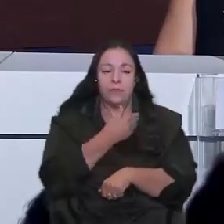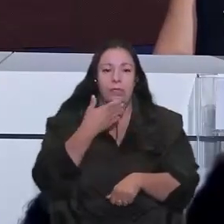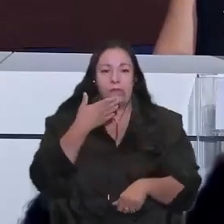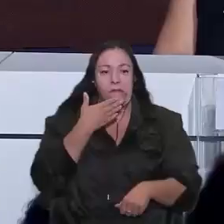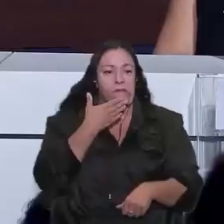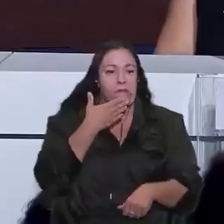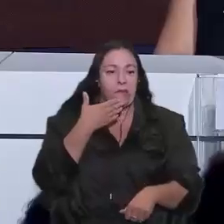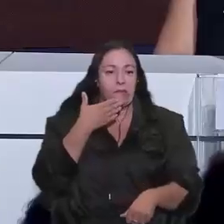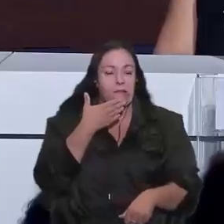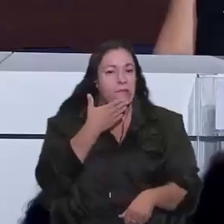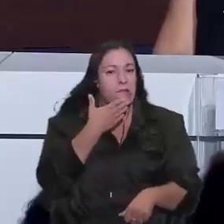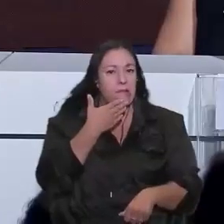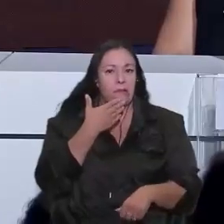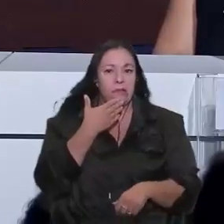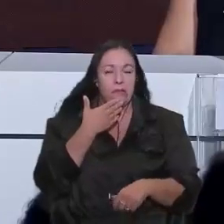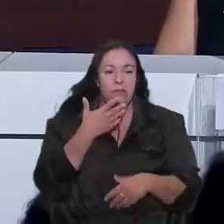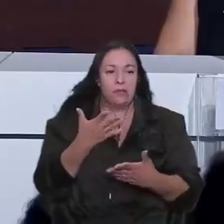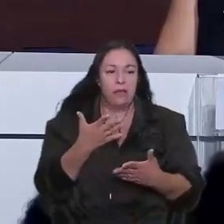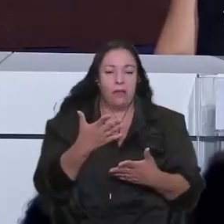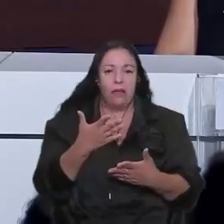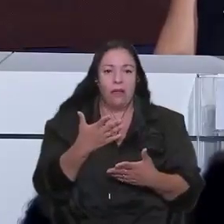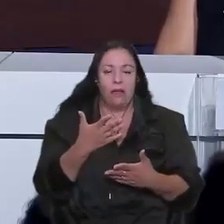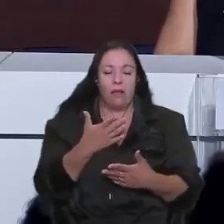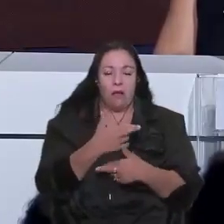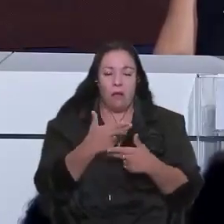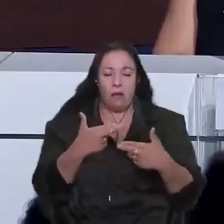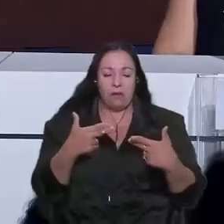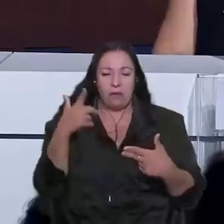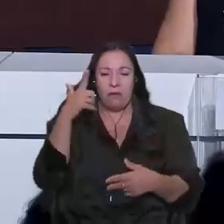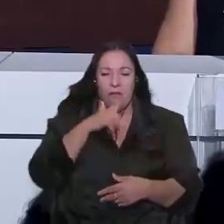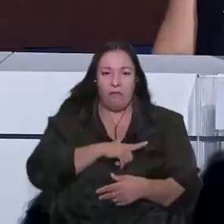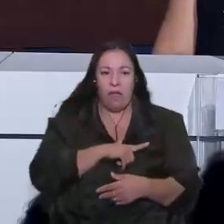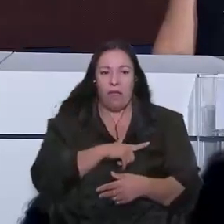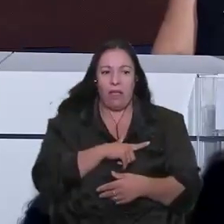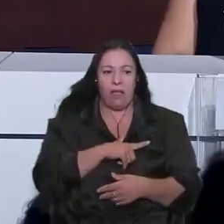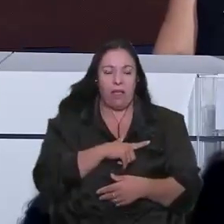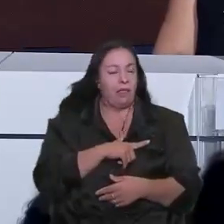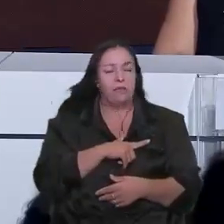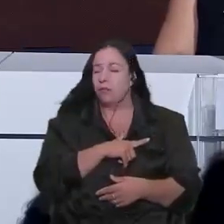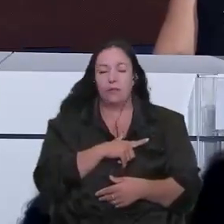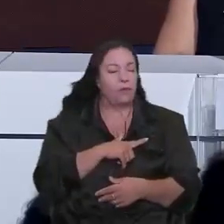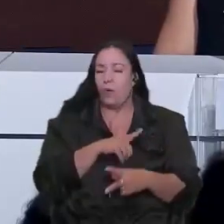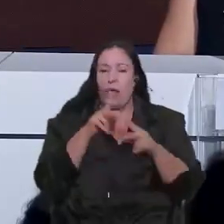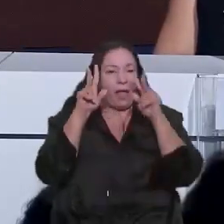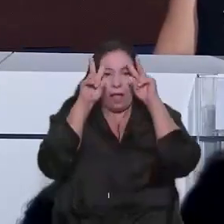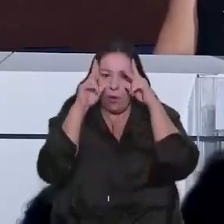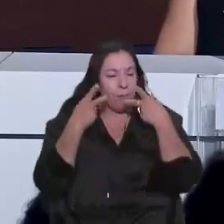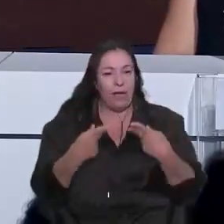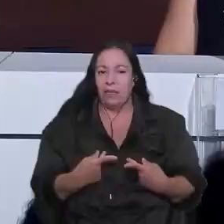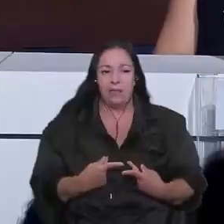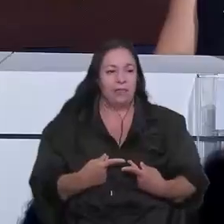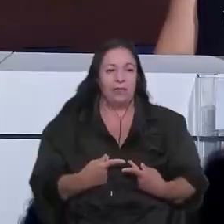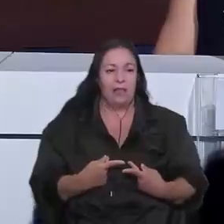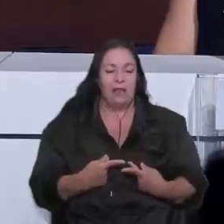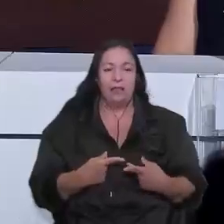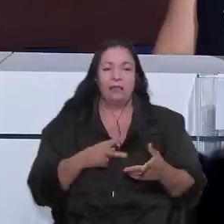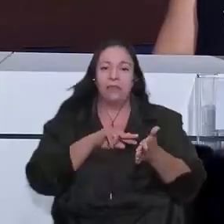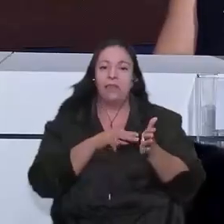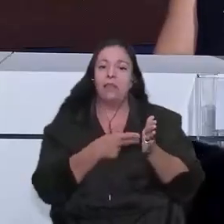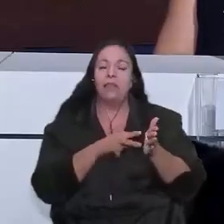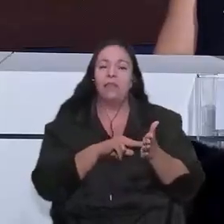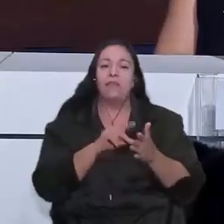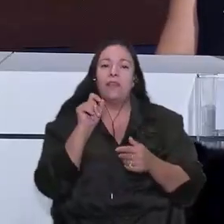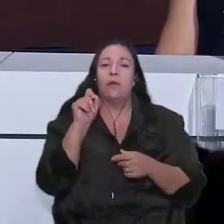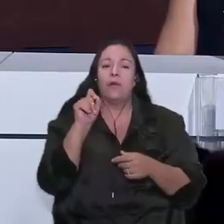tolerando, normalizando a agressão e o horror, isto não é ainda a humanidade. Por isso significa o quê? que